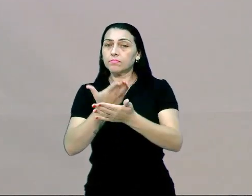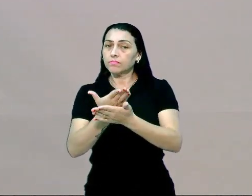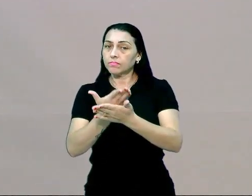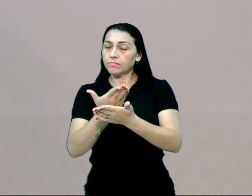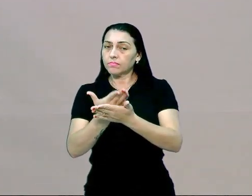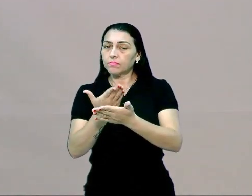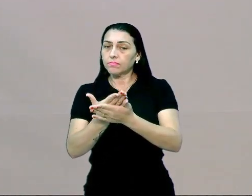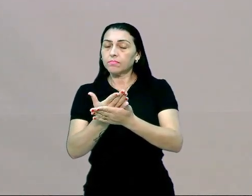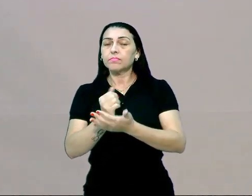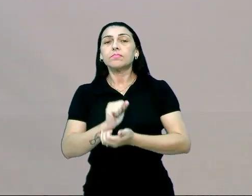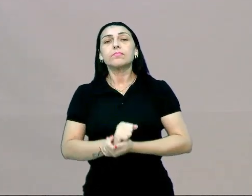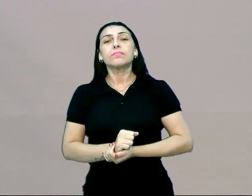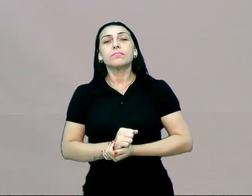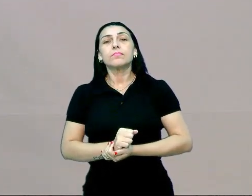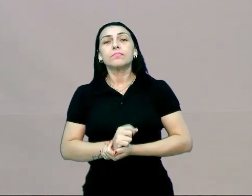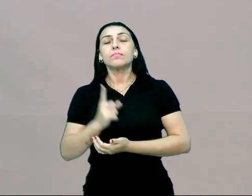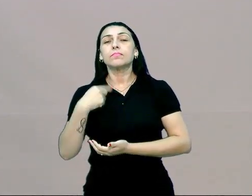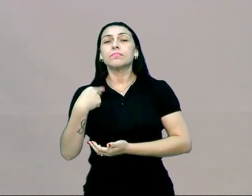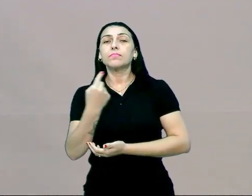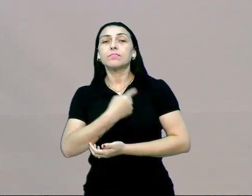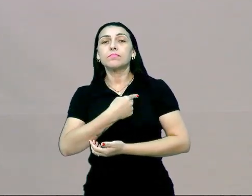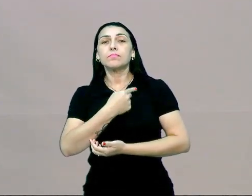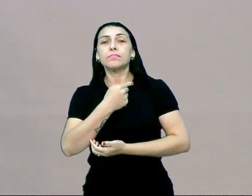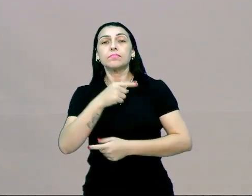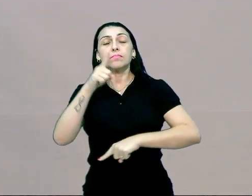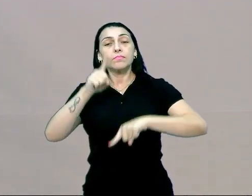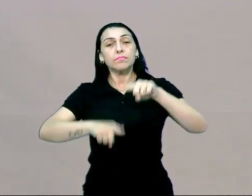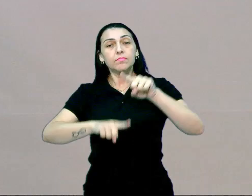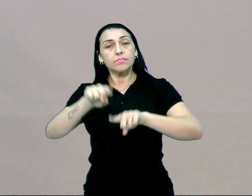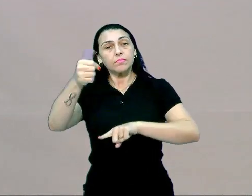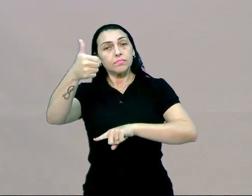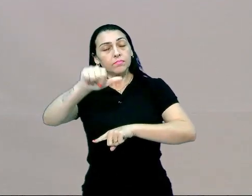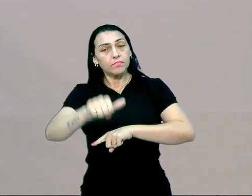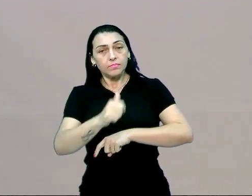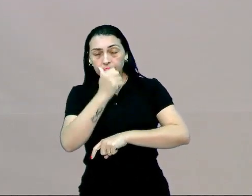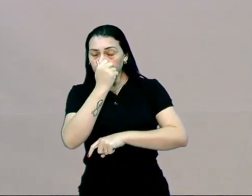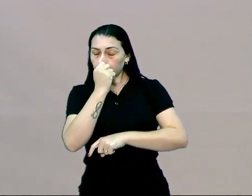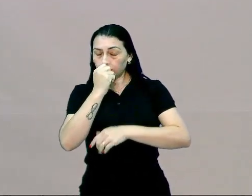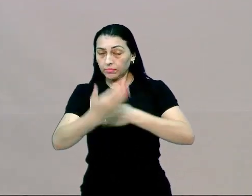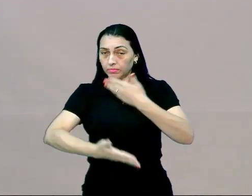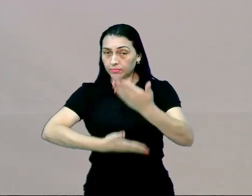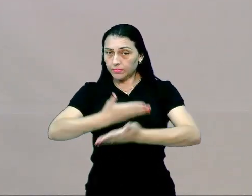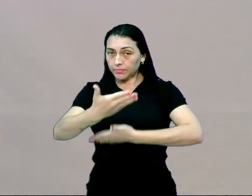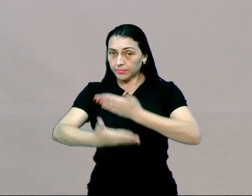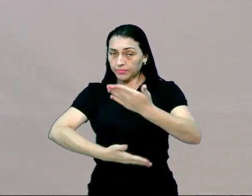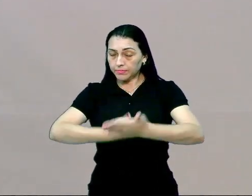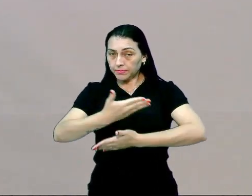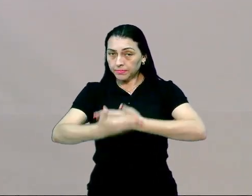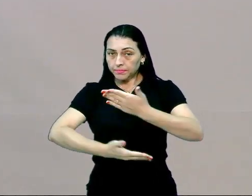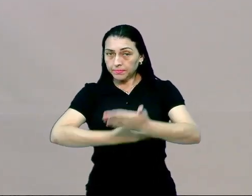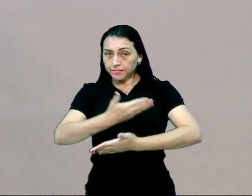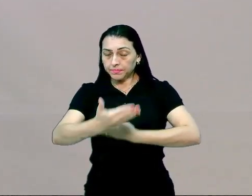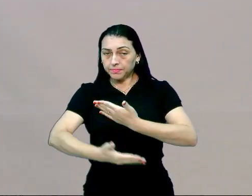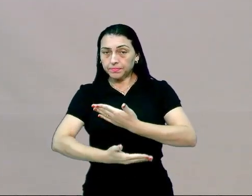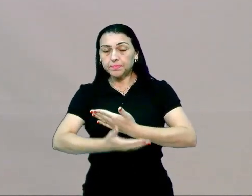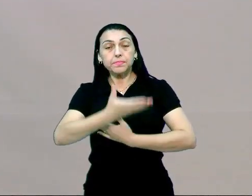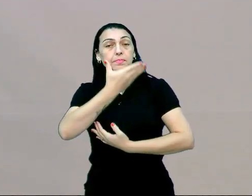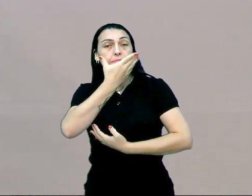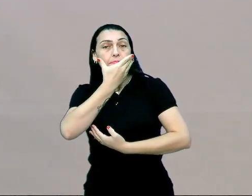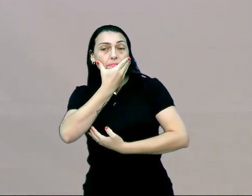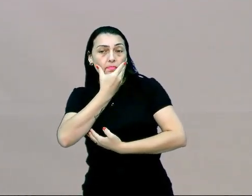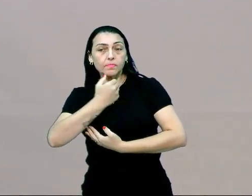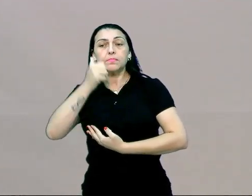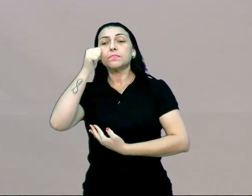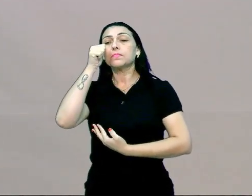videoaula em que o nosso objeto de análise foi a relação convencional entre homens